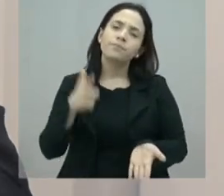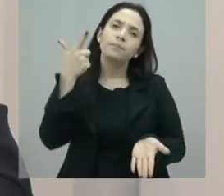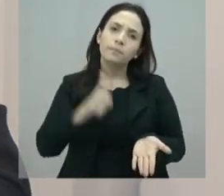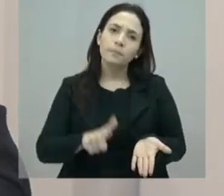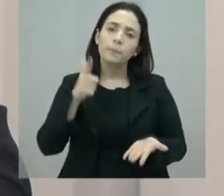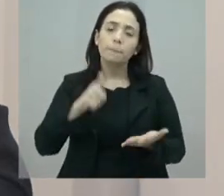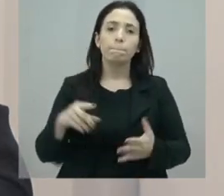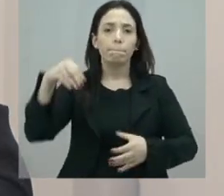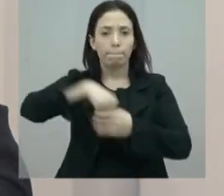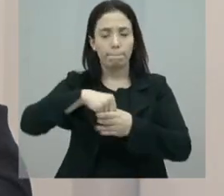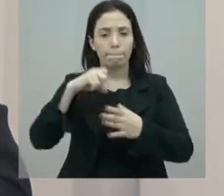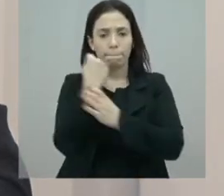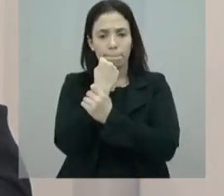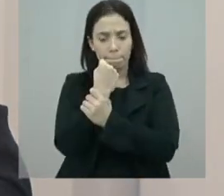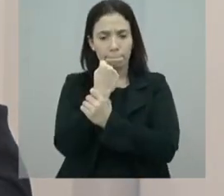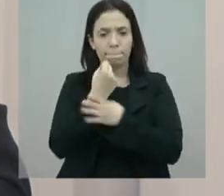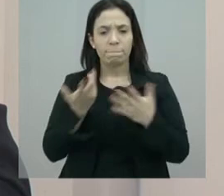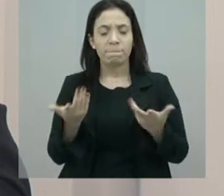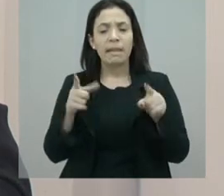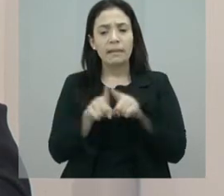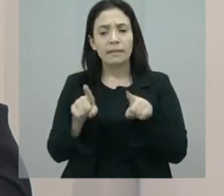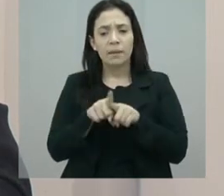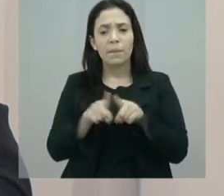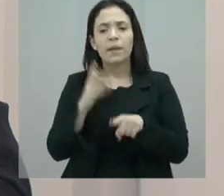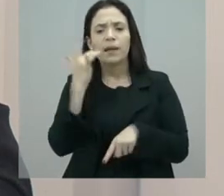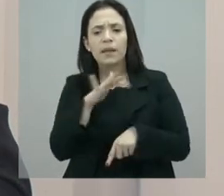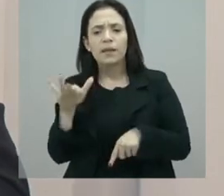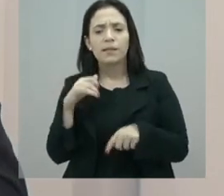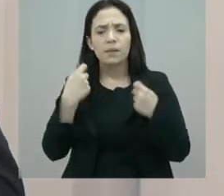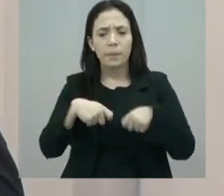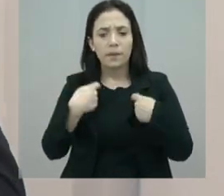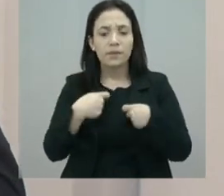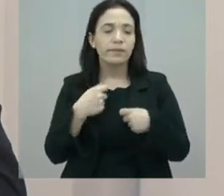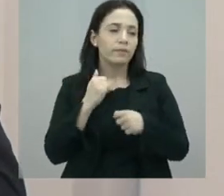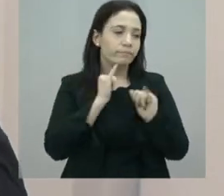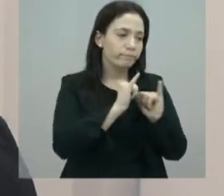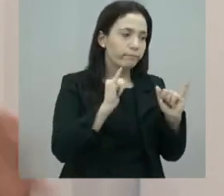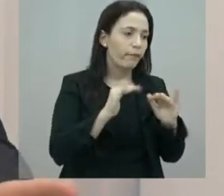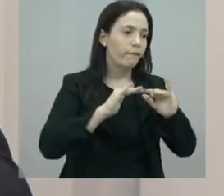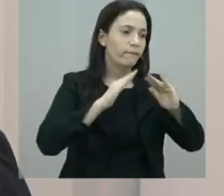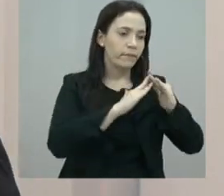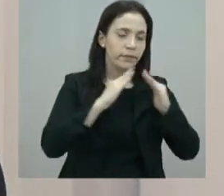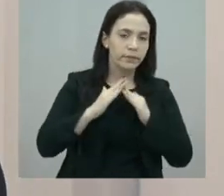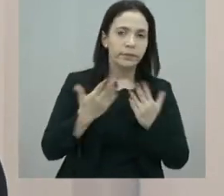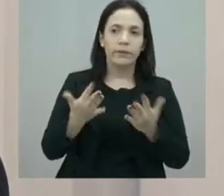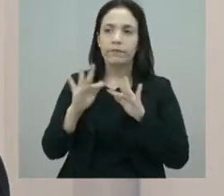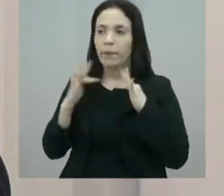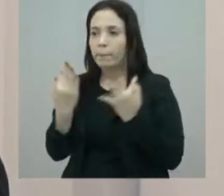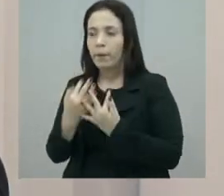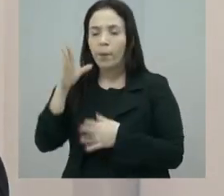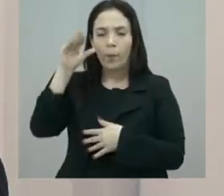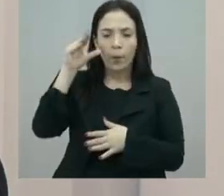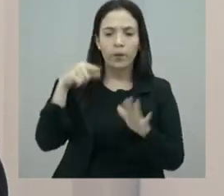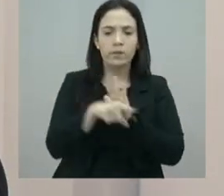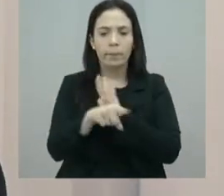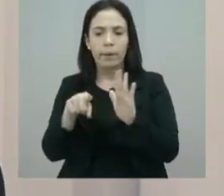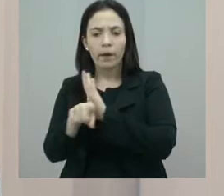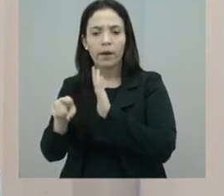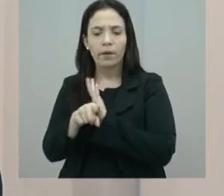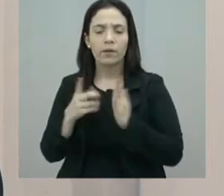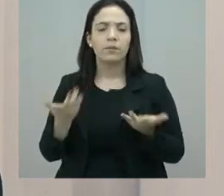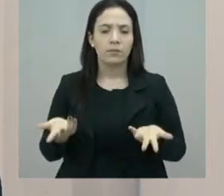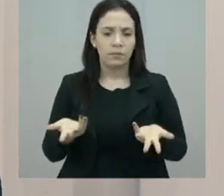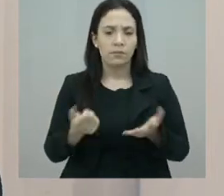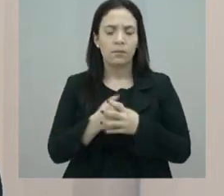de proteção. Isso sem falar das vezes que ela tem que repetir a história para vizinhos e para pessoas curiosas que chegam para perguntar o que